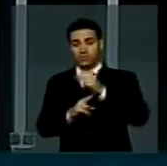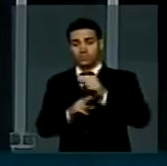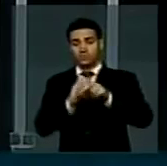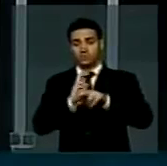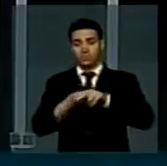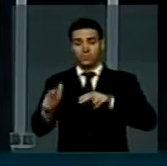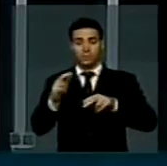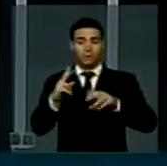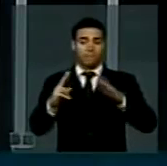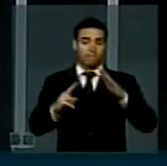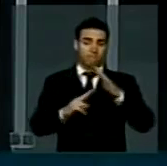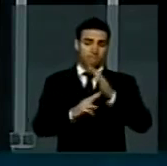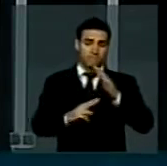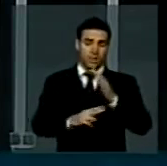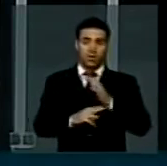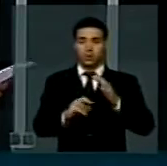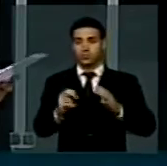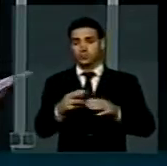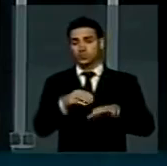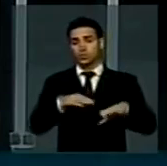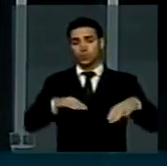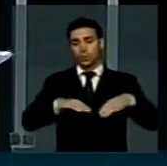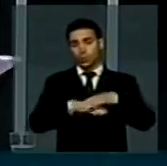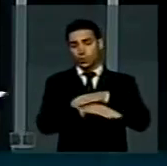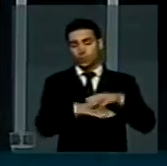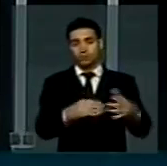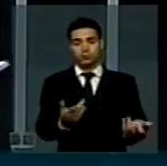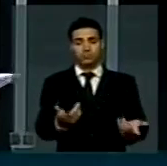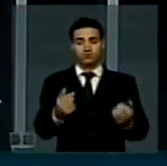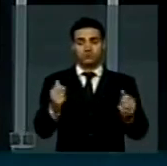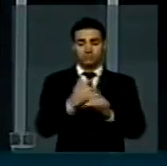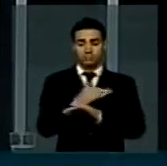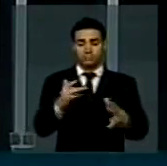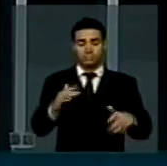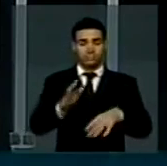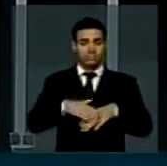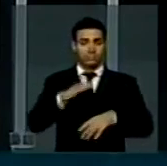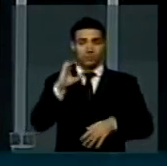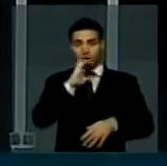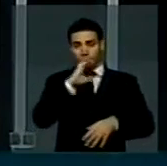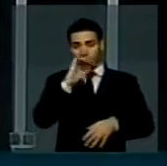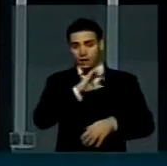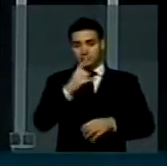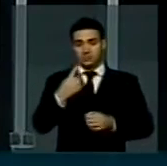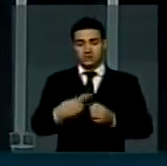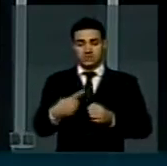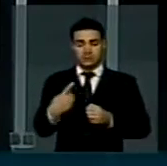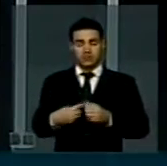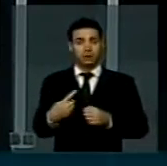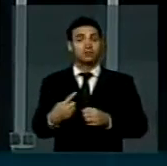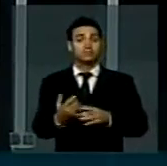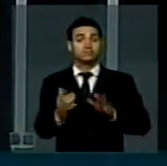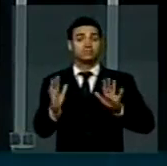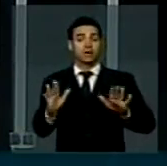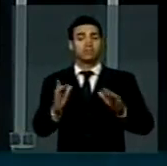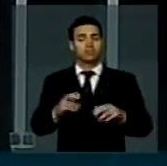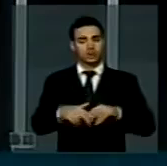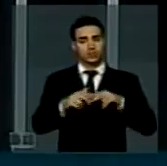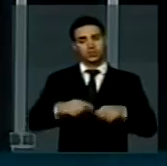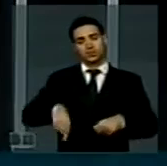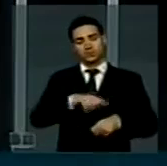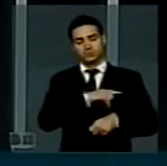uma ponte, um túnel, capaz de melhorar a trafegabilidade das pessoas nos centros urbanos, é que nós